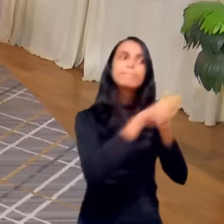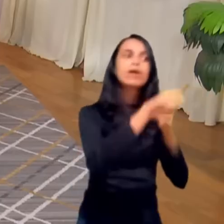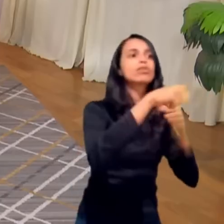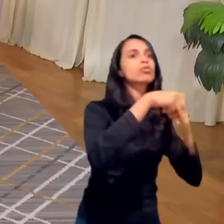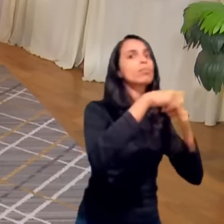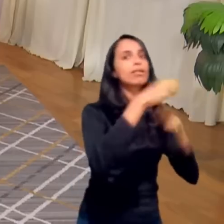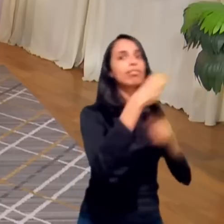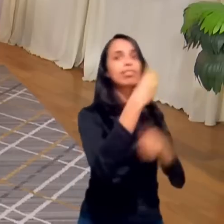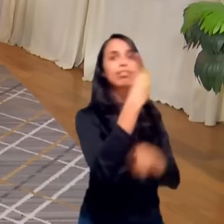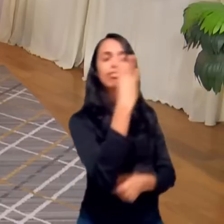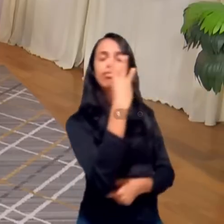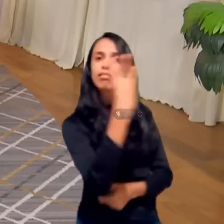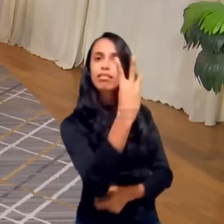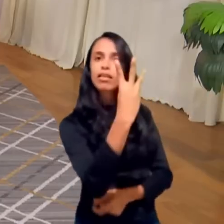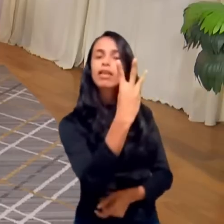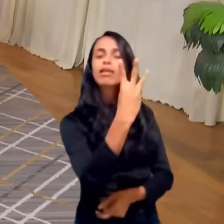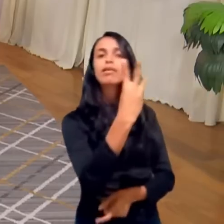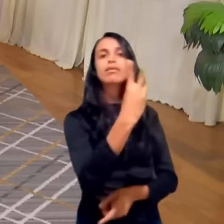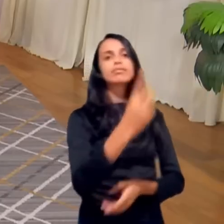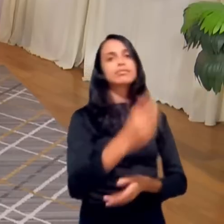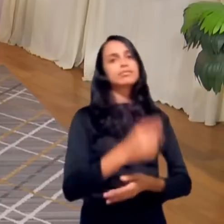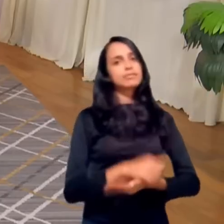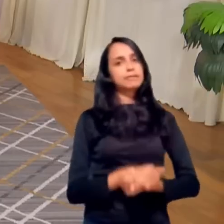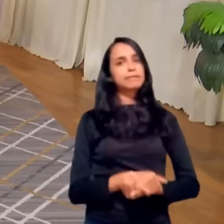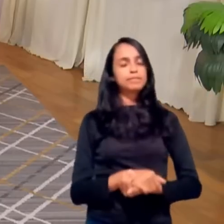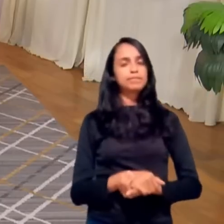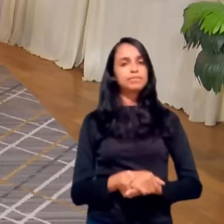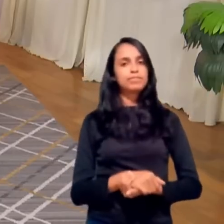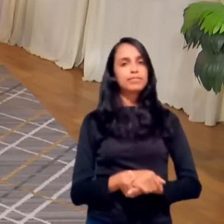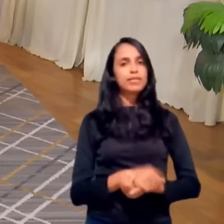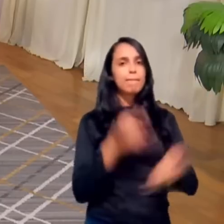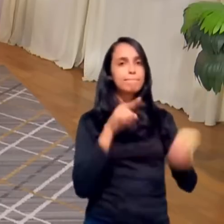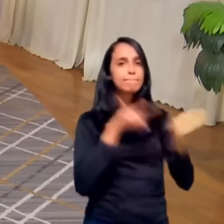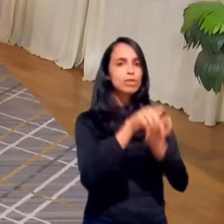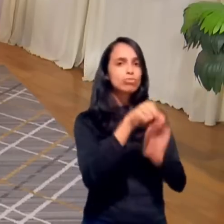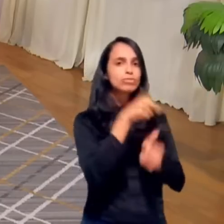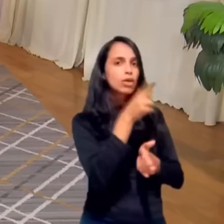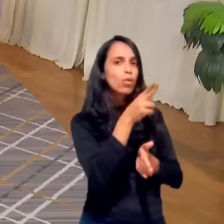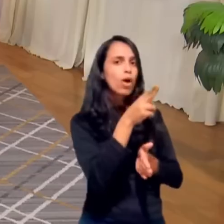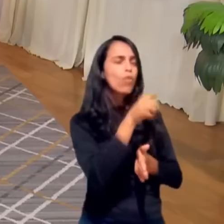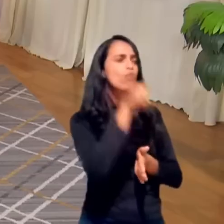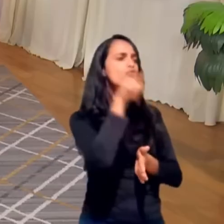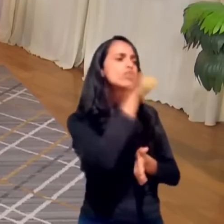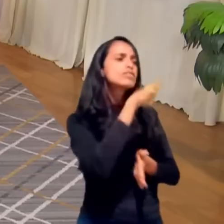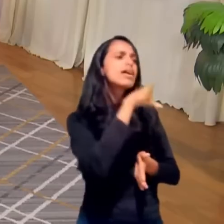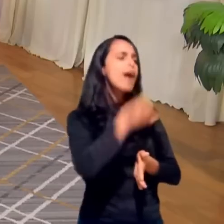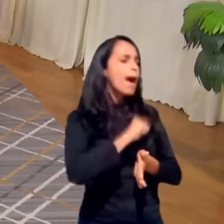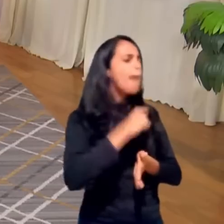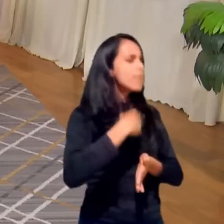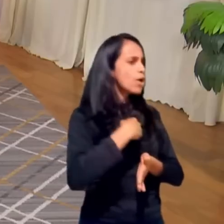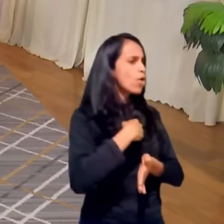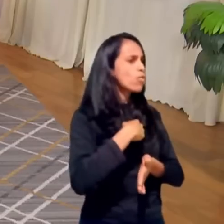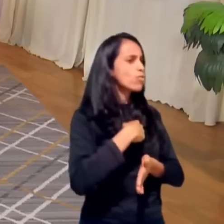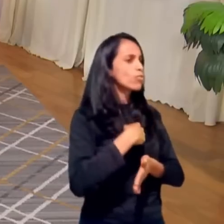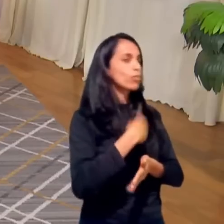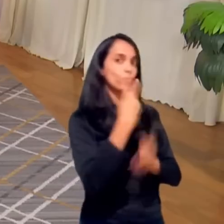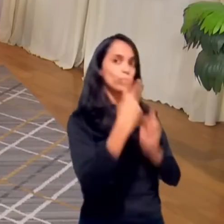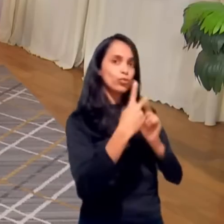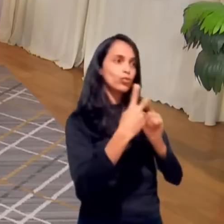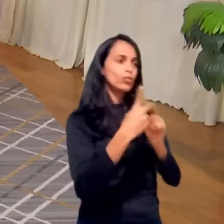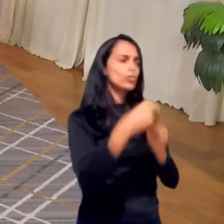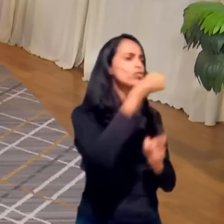3 vezes a mesma pergunta. E Pedro ficou